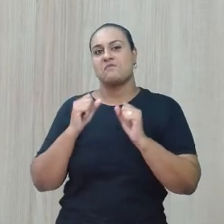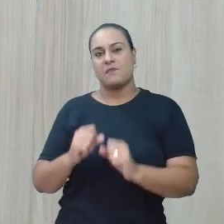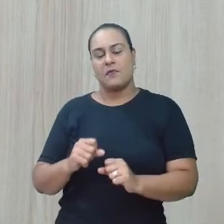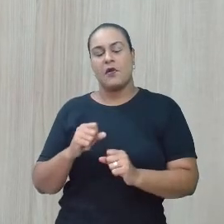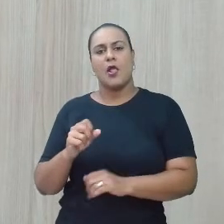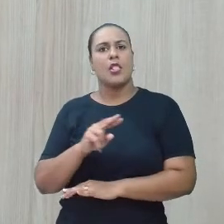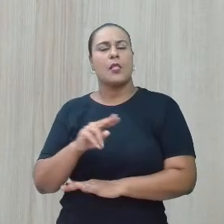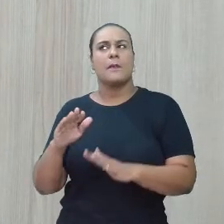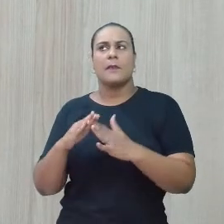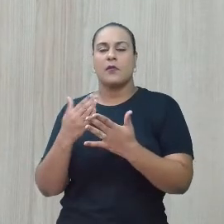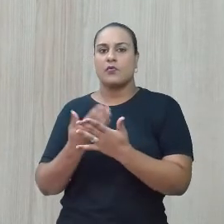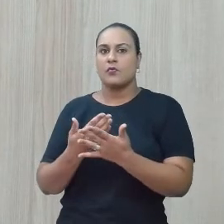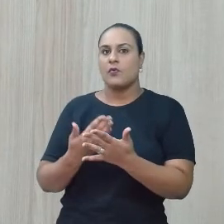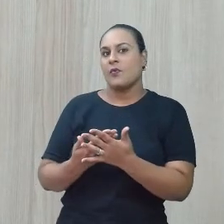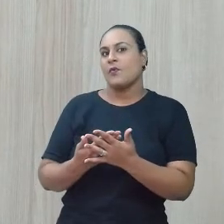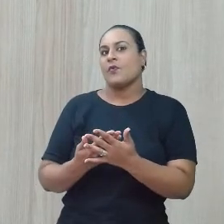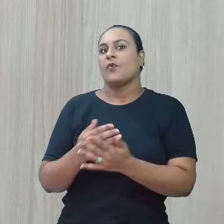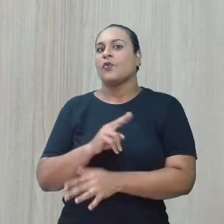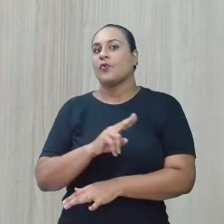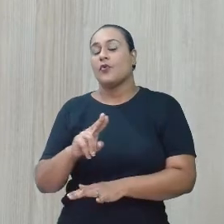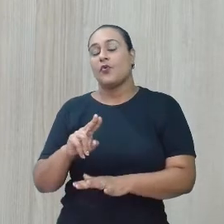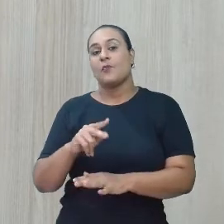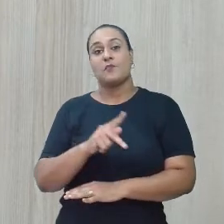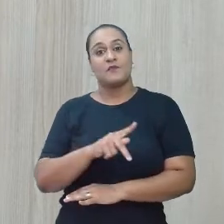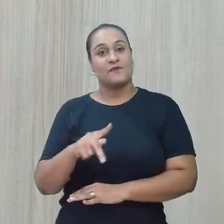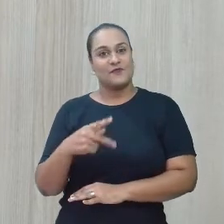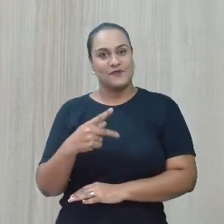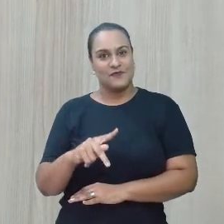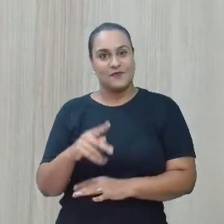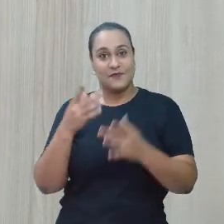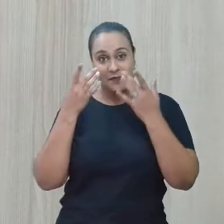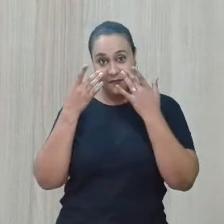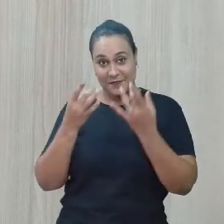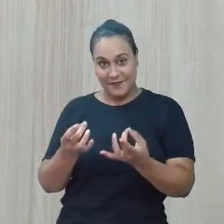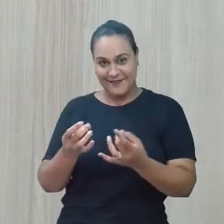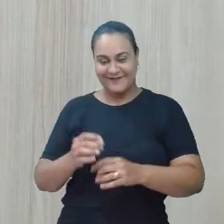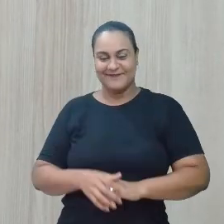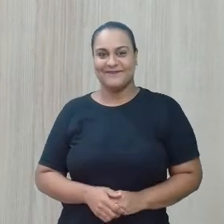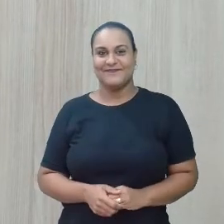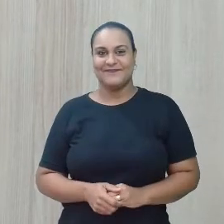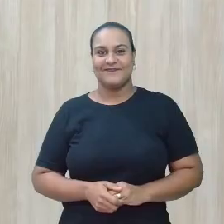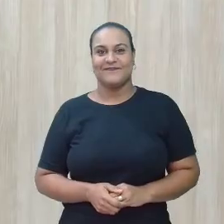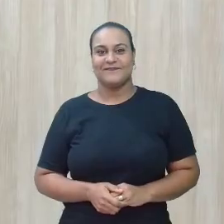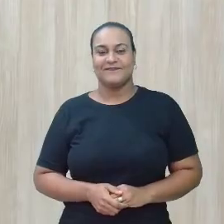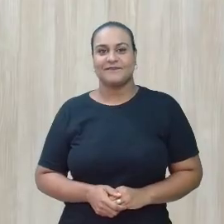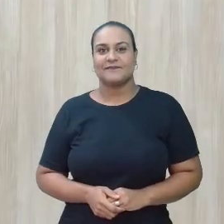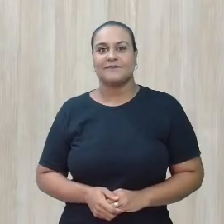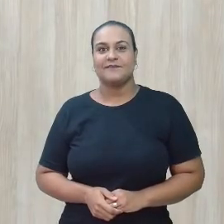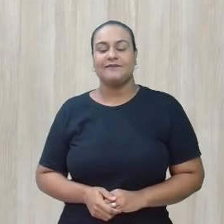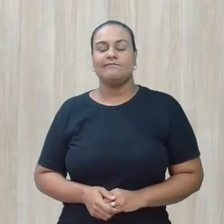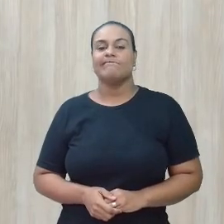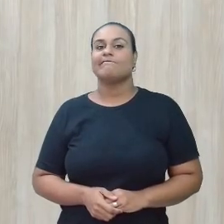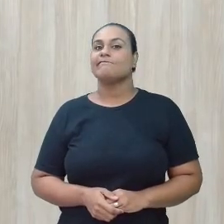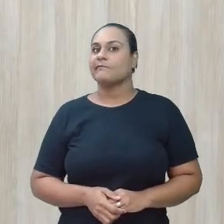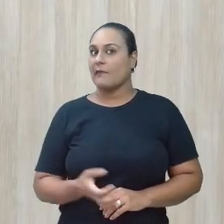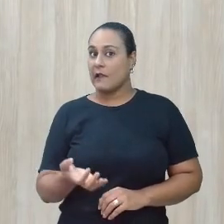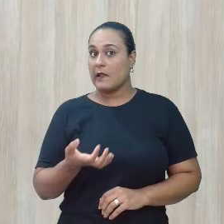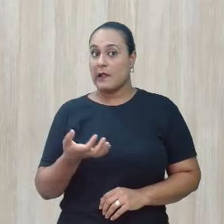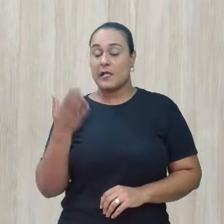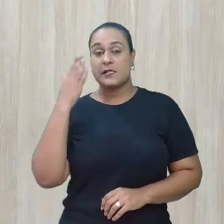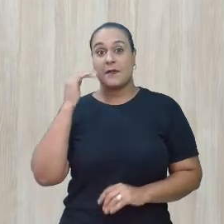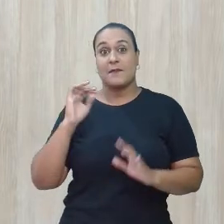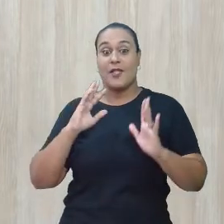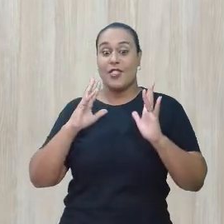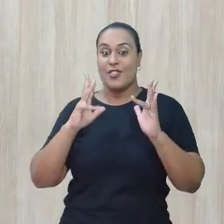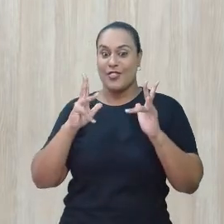nome da escola, do seu professor. Estamos aqui ligadinhos em vocês. Isso, a gente quer saber tudo da vida